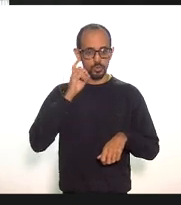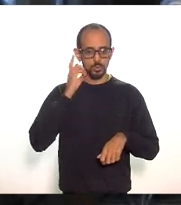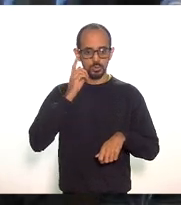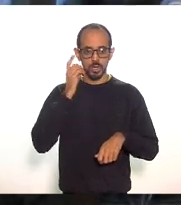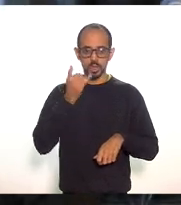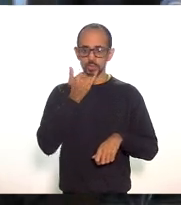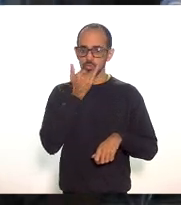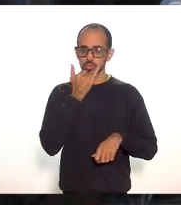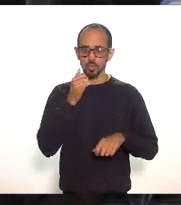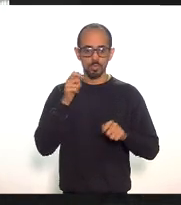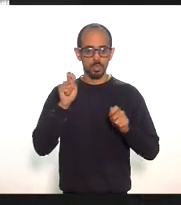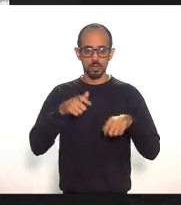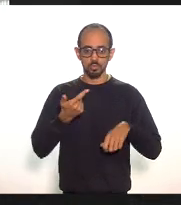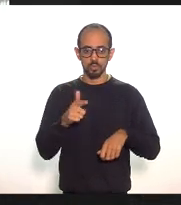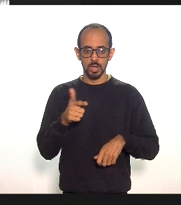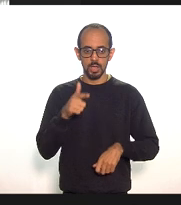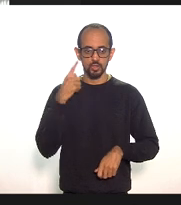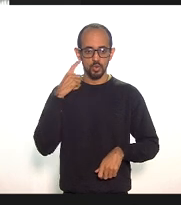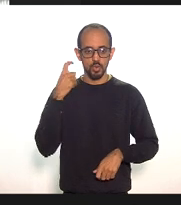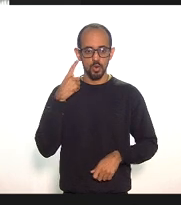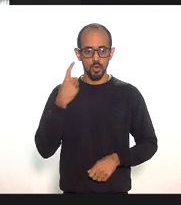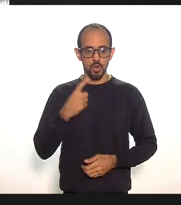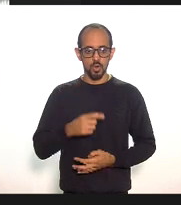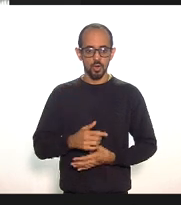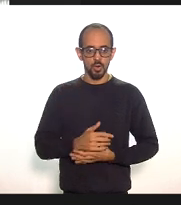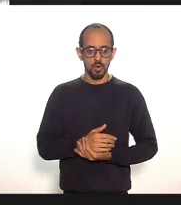Sem som, Márcio.